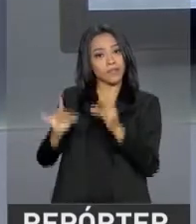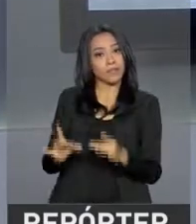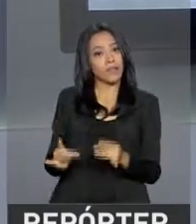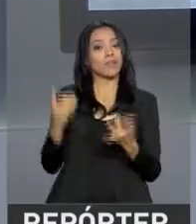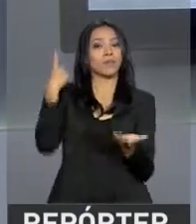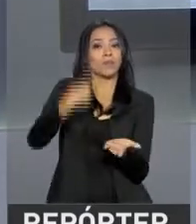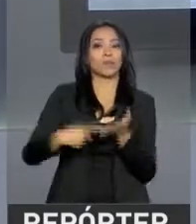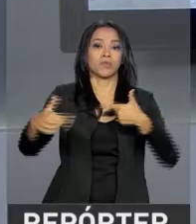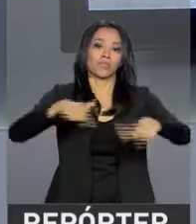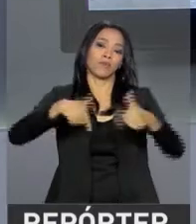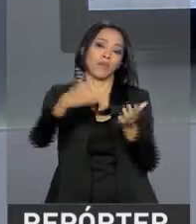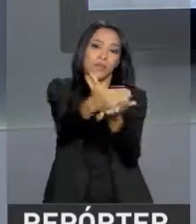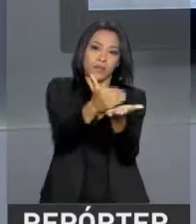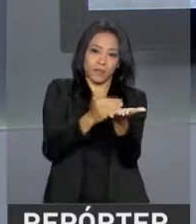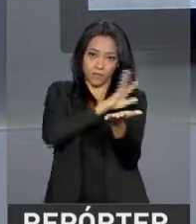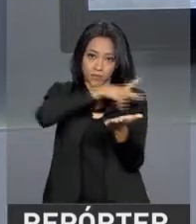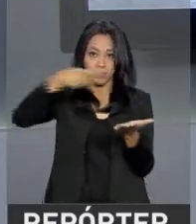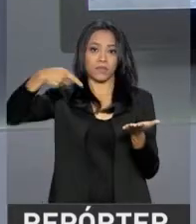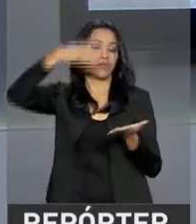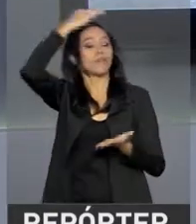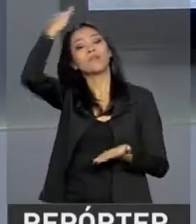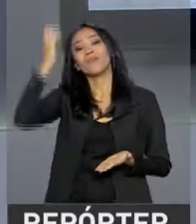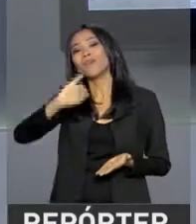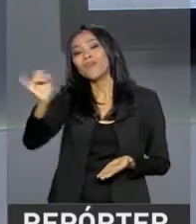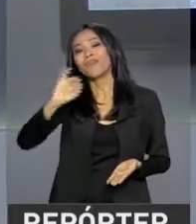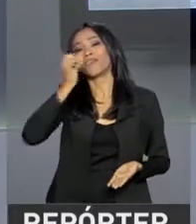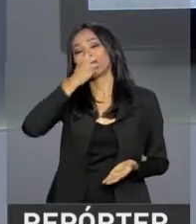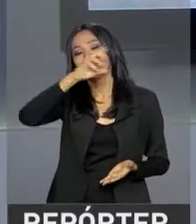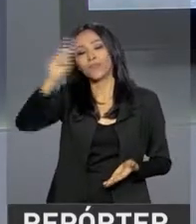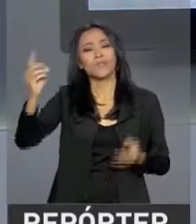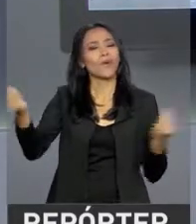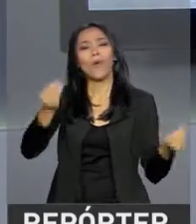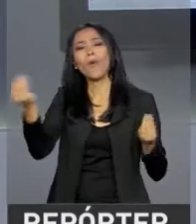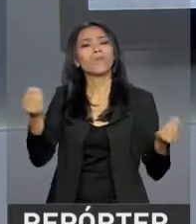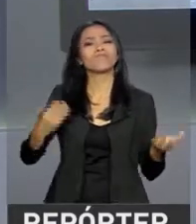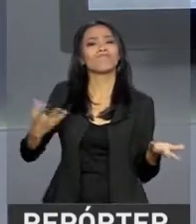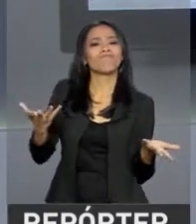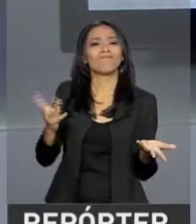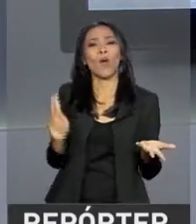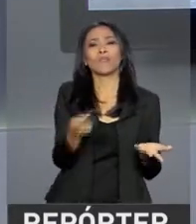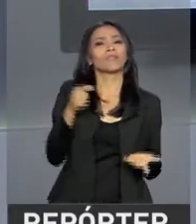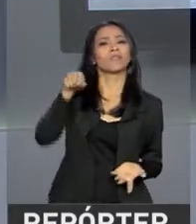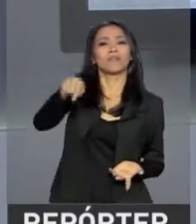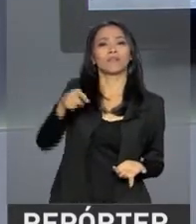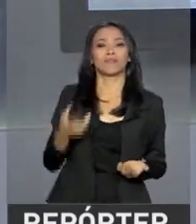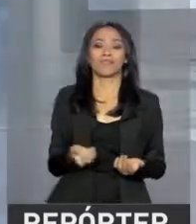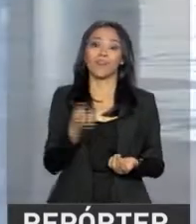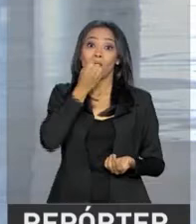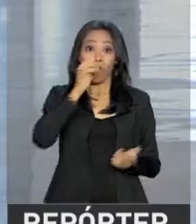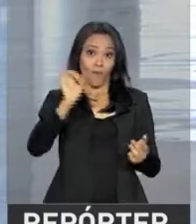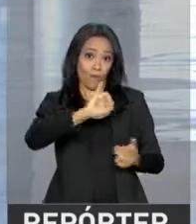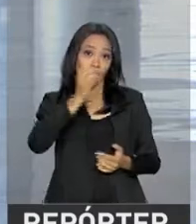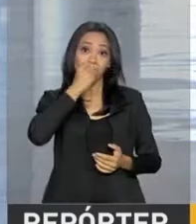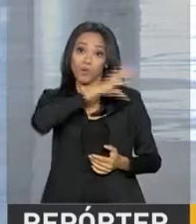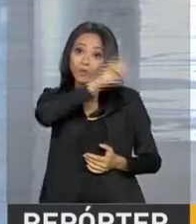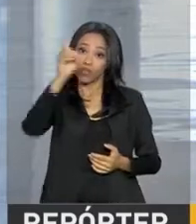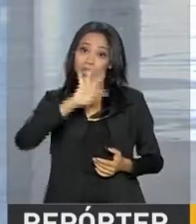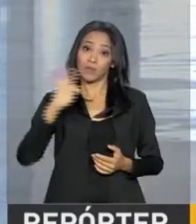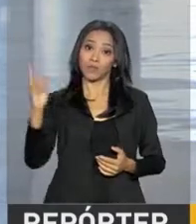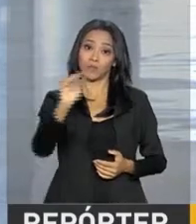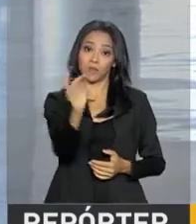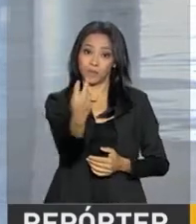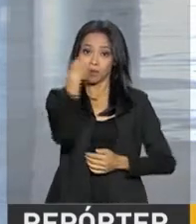do presidente o aluno bom dia como está a movimentação por aí olá carla bom dia bom dia a todos que nos acompanham aqui na tv